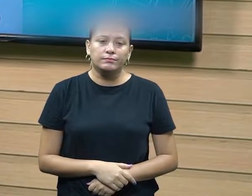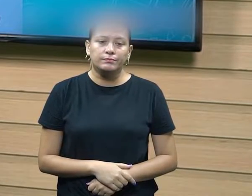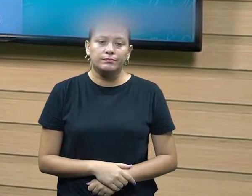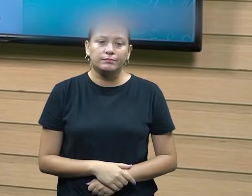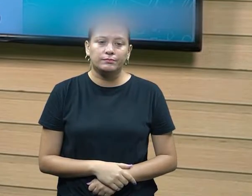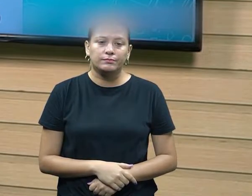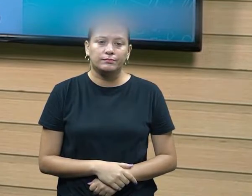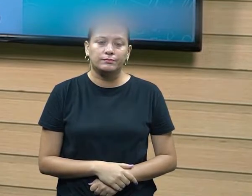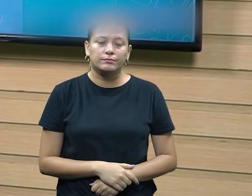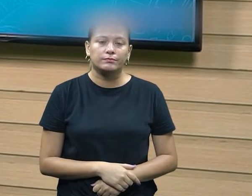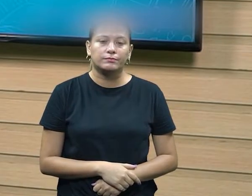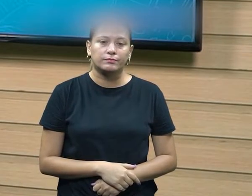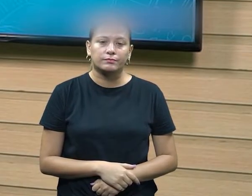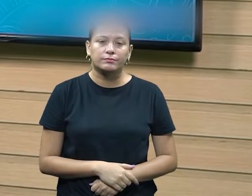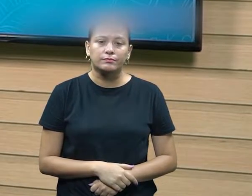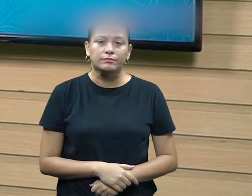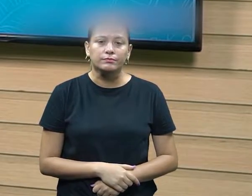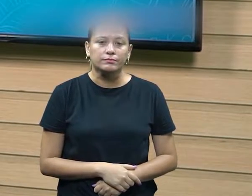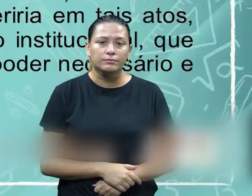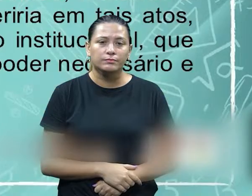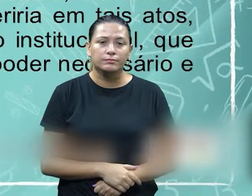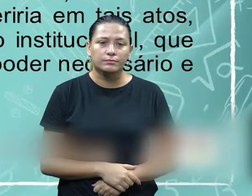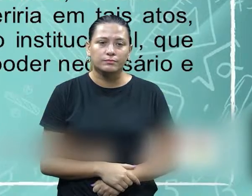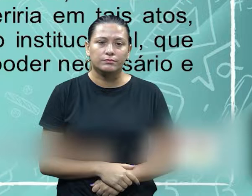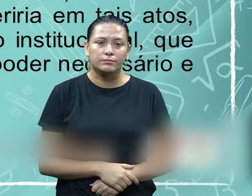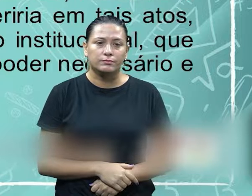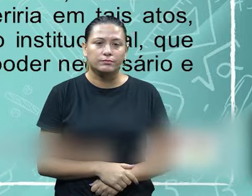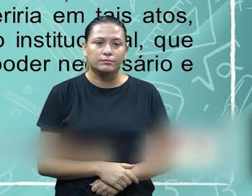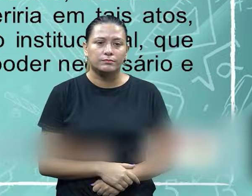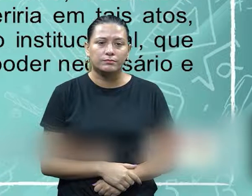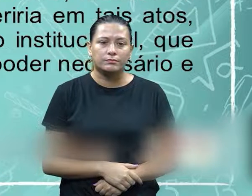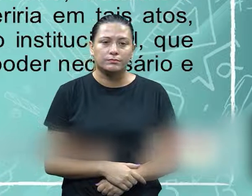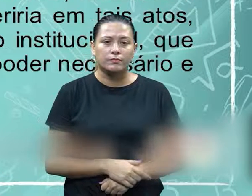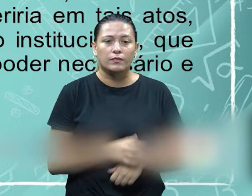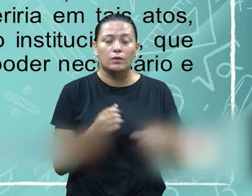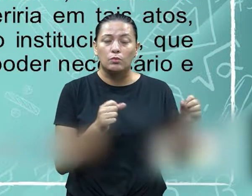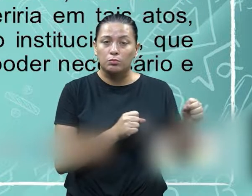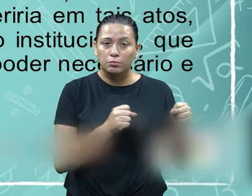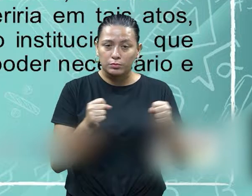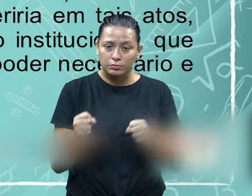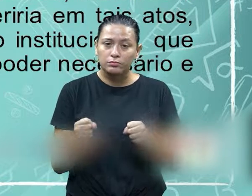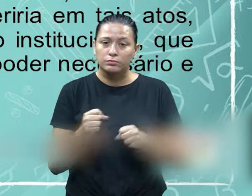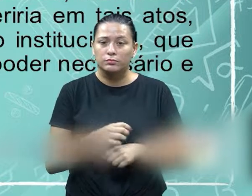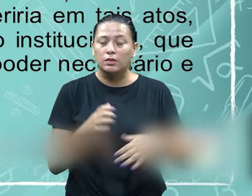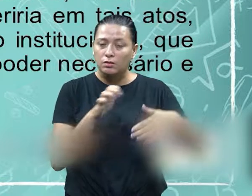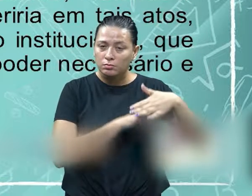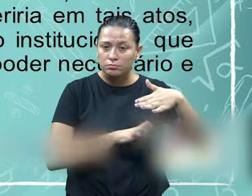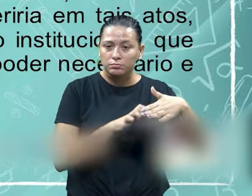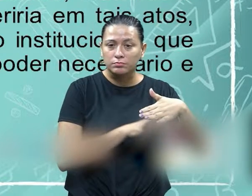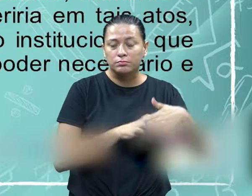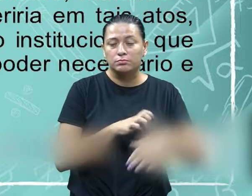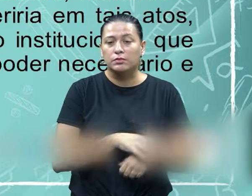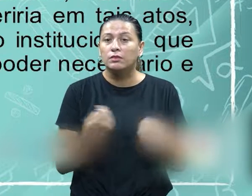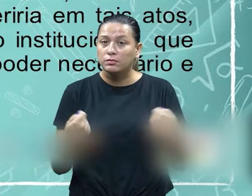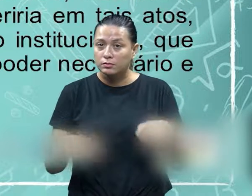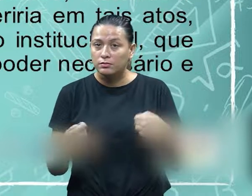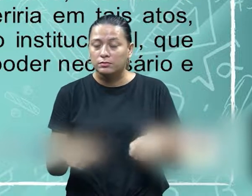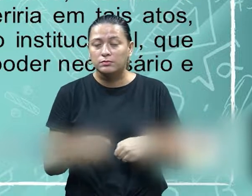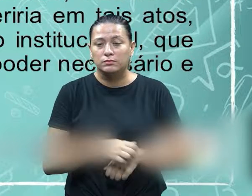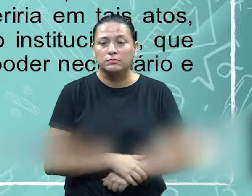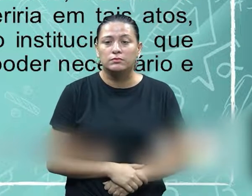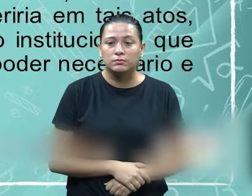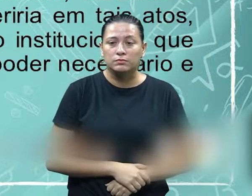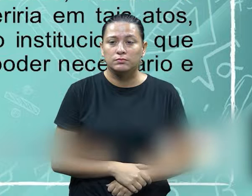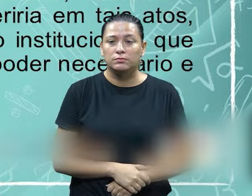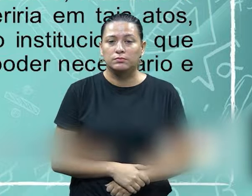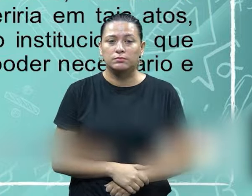Mas novamente, como eu estou colocando, cuidar. Então, o poder em relação às instituições, é só para a gente estar contextualizando aqui,